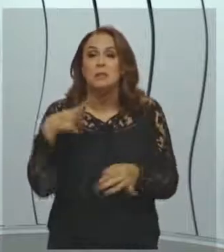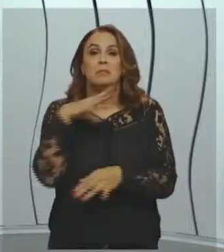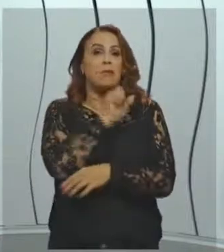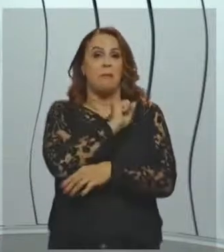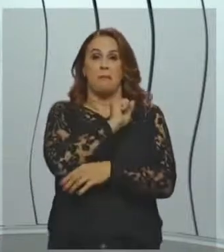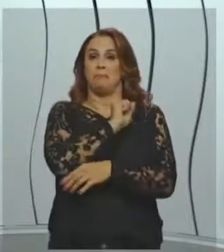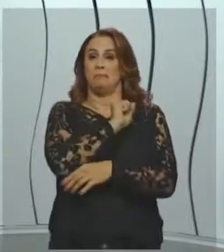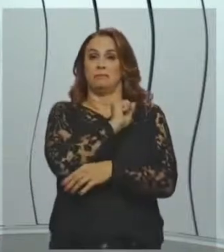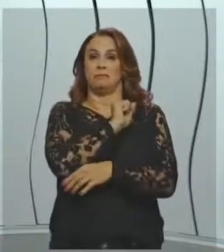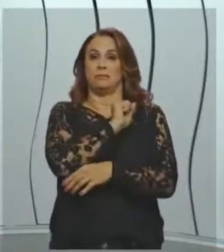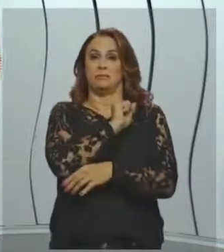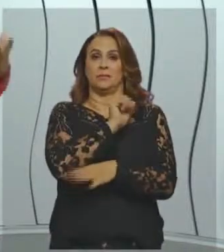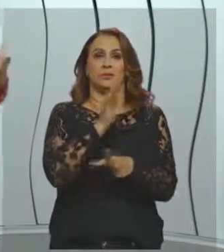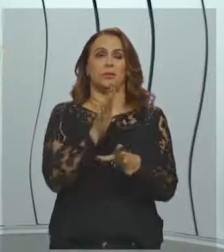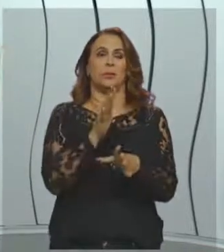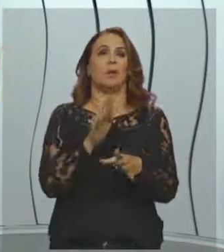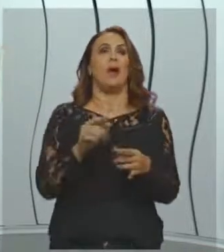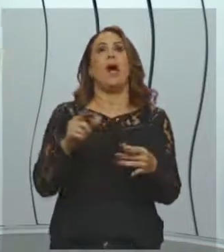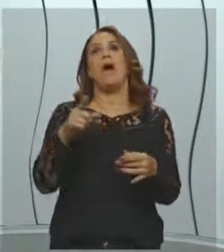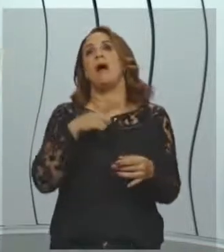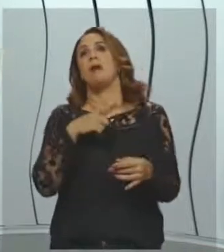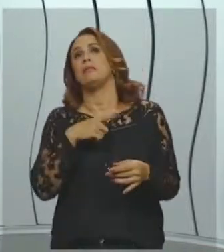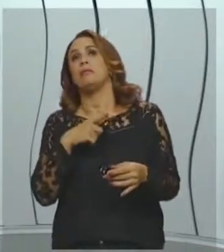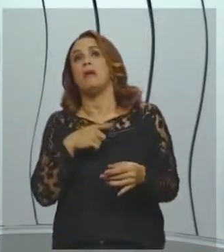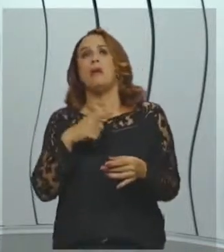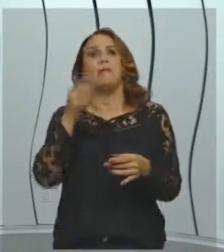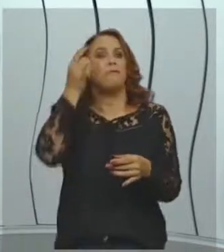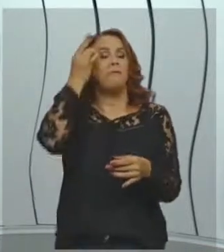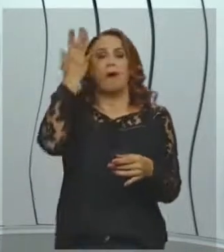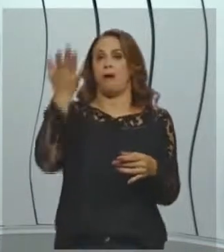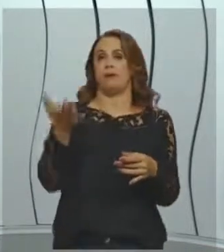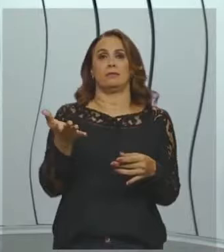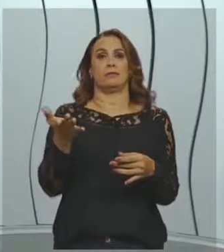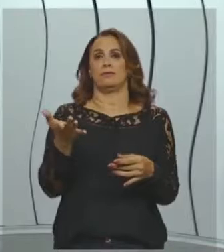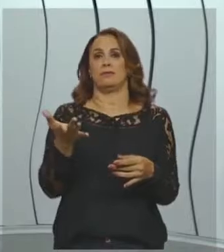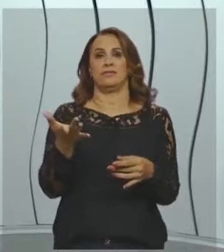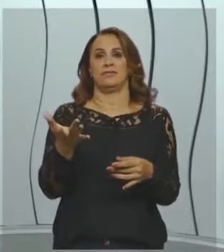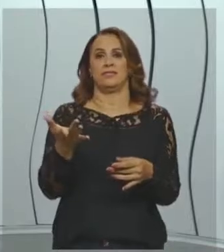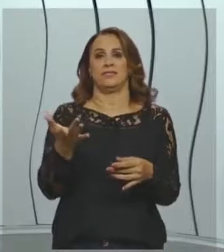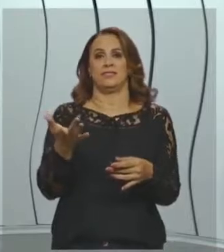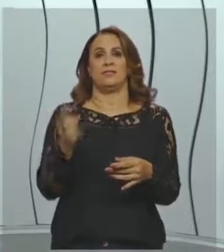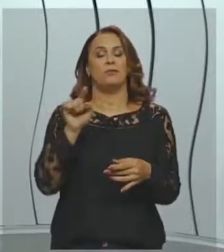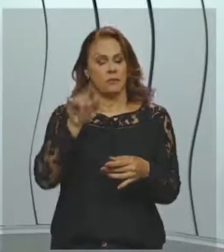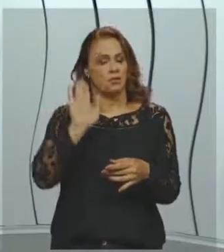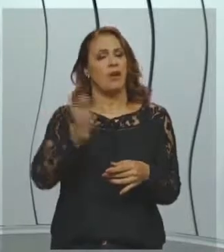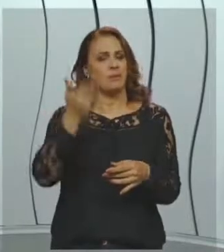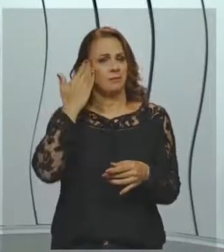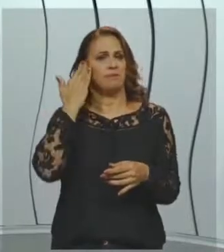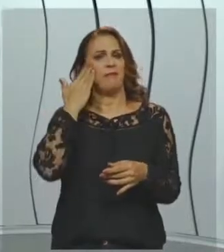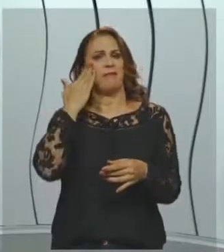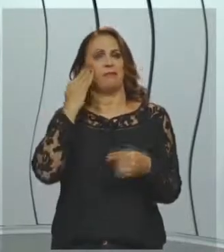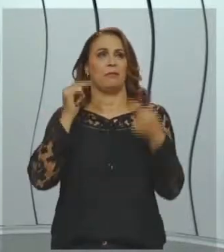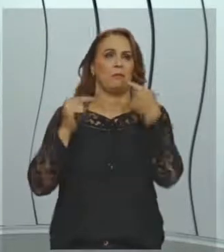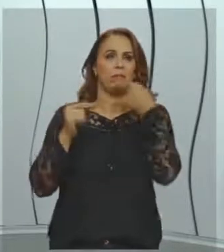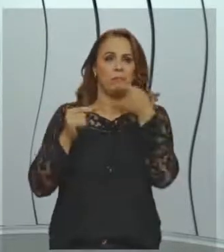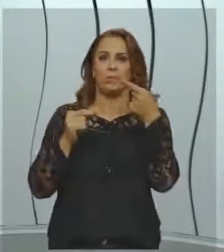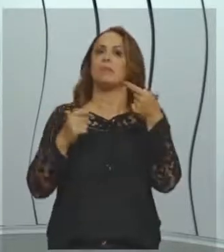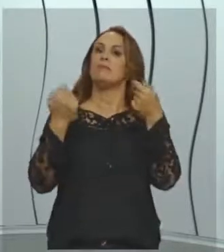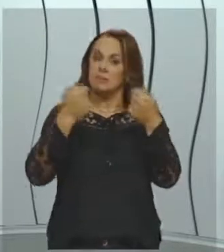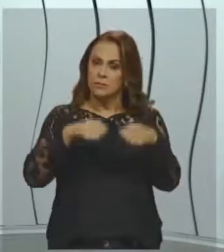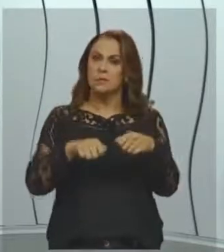tem uma técnica que você não saiba fazer, porque você pode ir ao seu dentista e ele também pode te